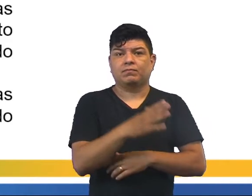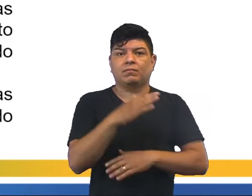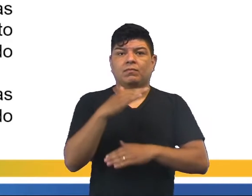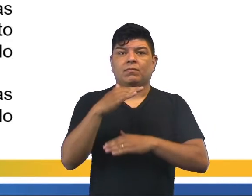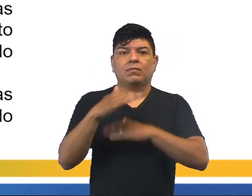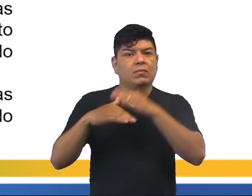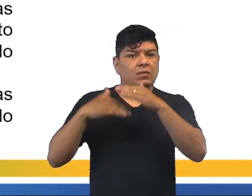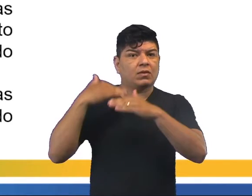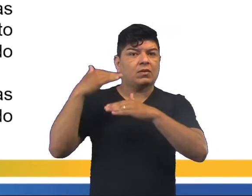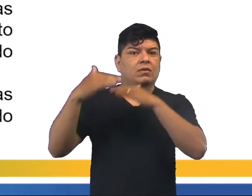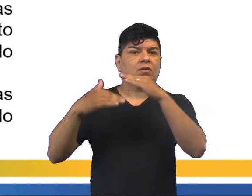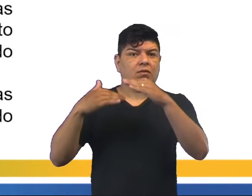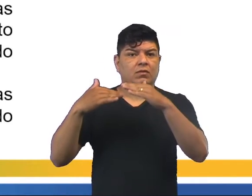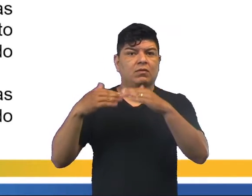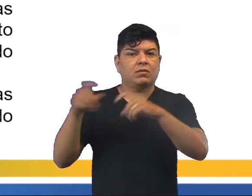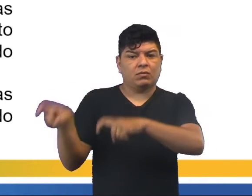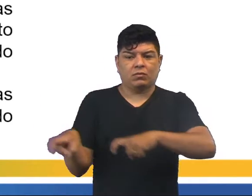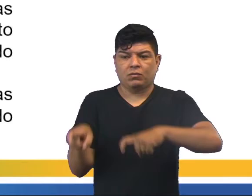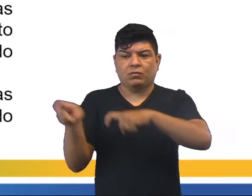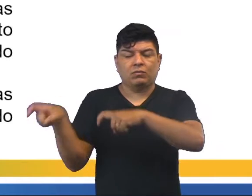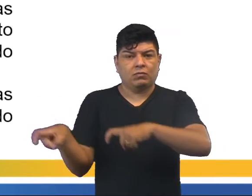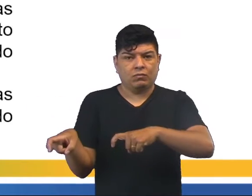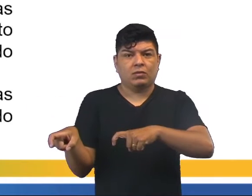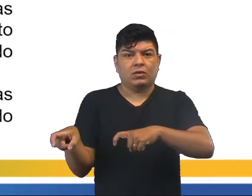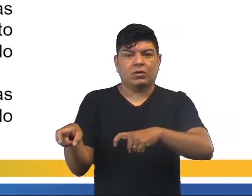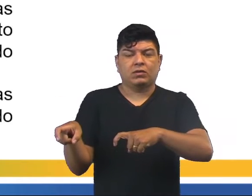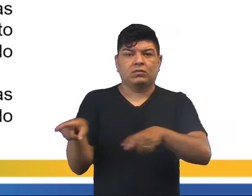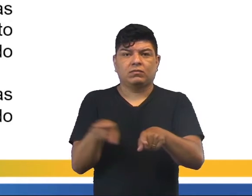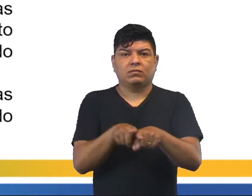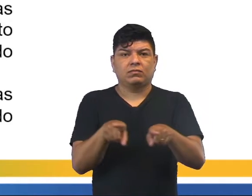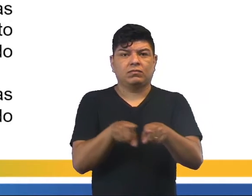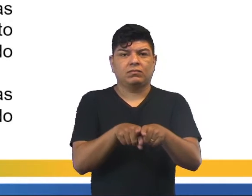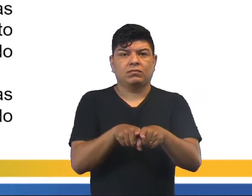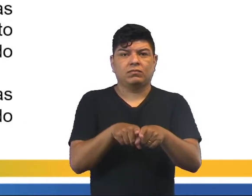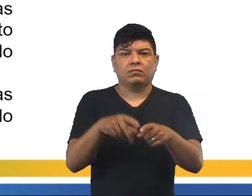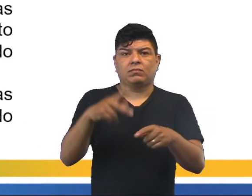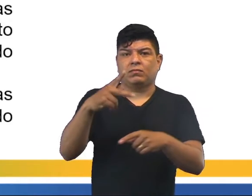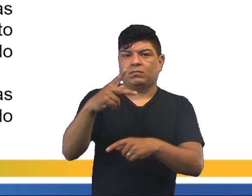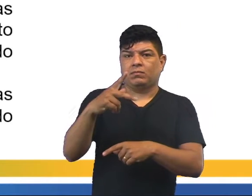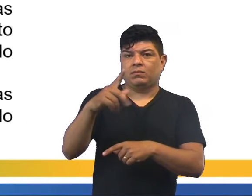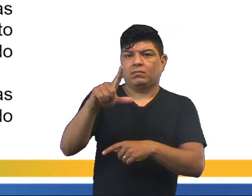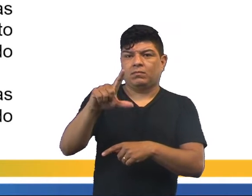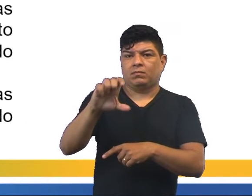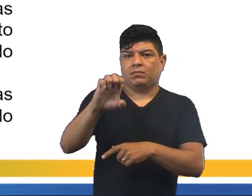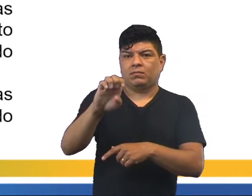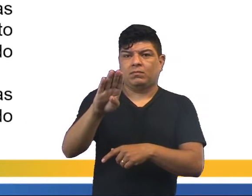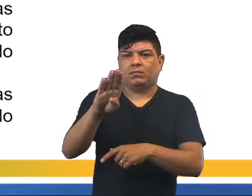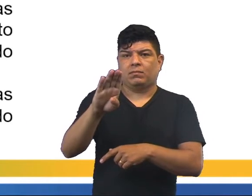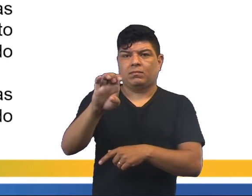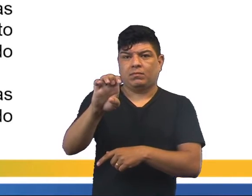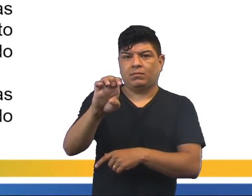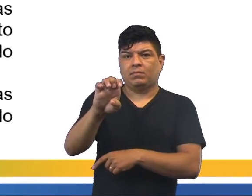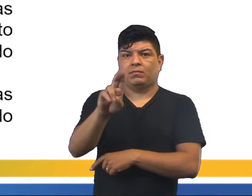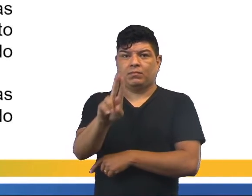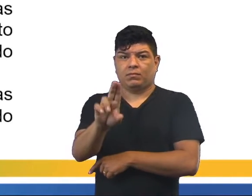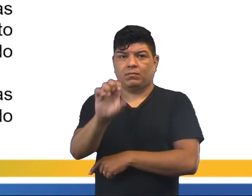Aumentou significativamente o êxito rural, né? Que seriam muitos plebeus que ficaram pobres e